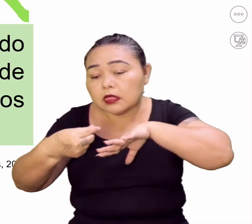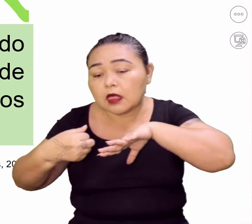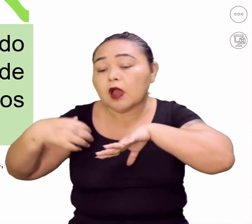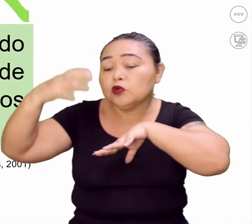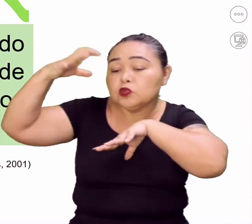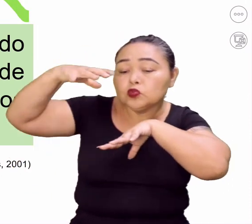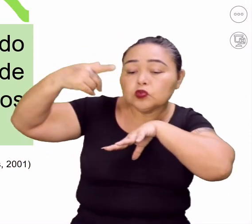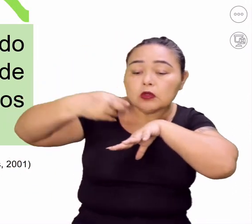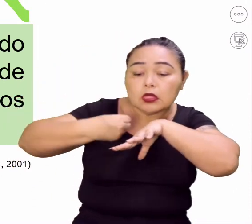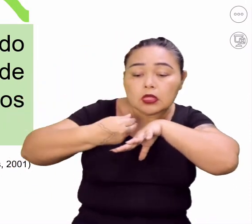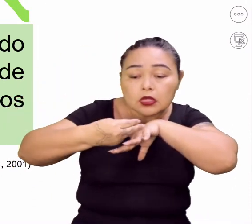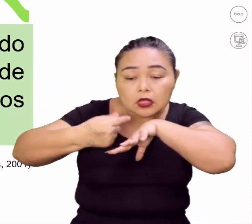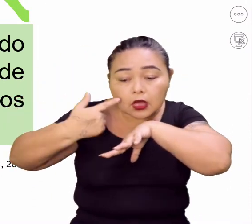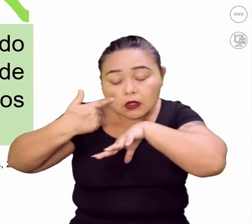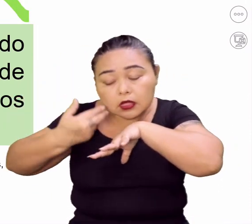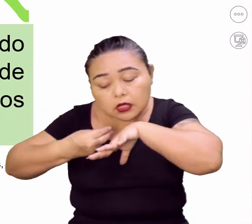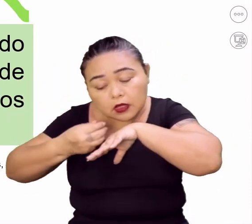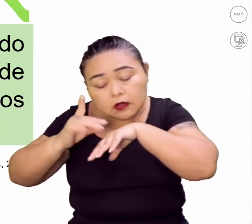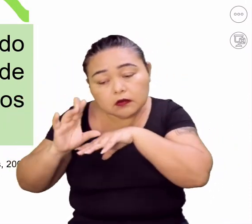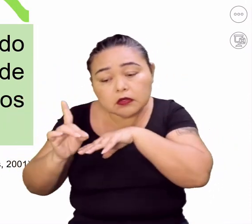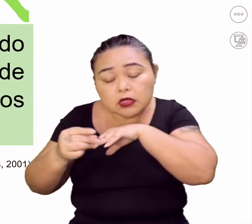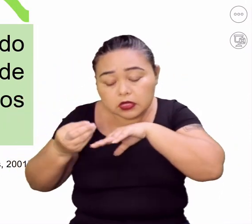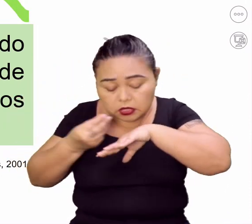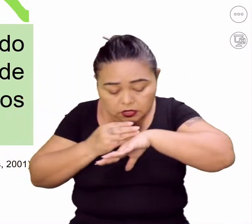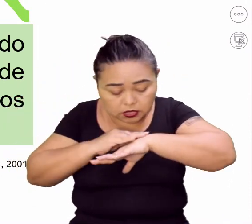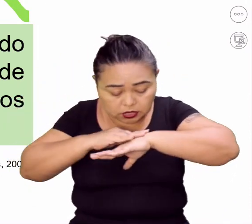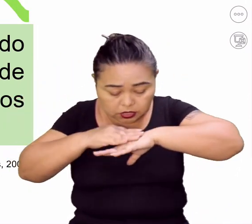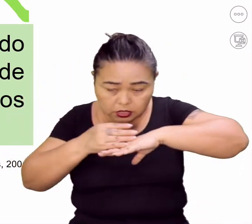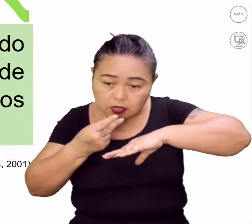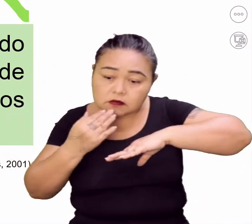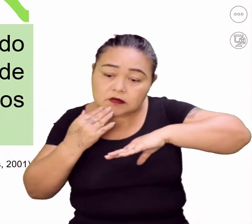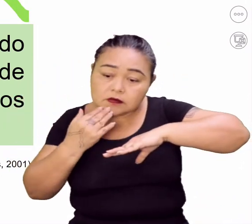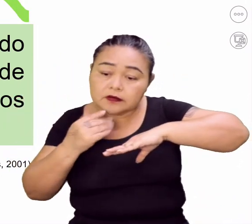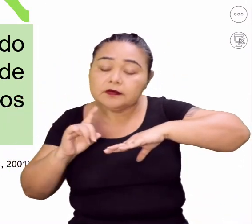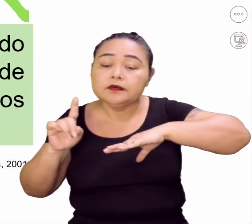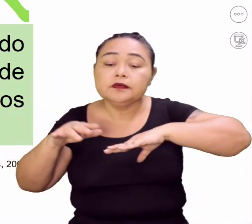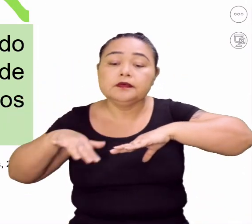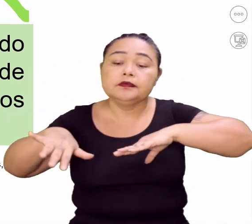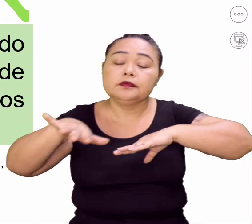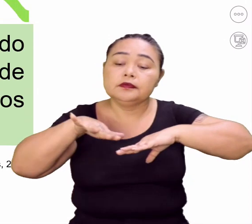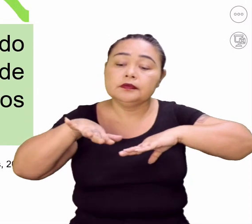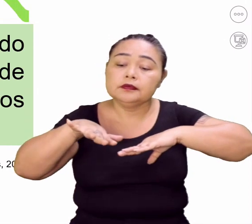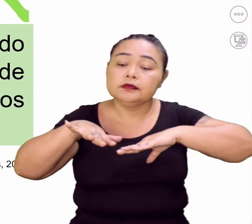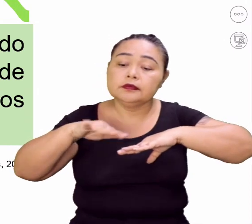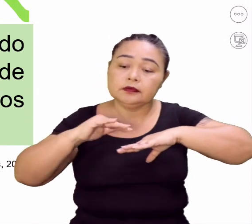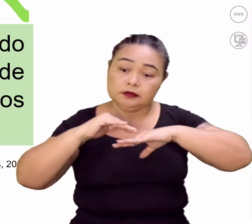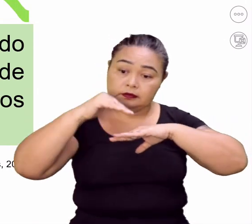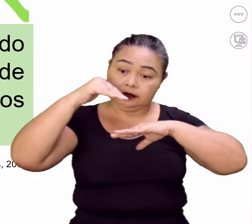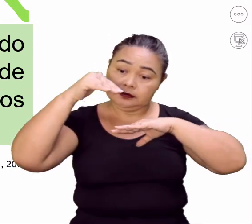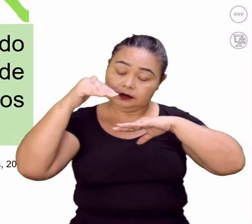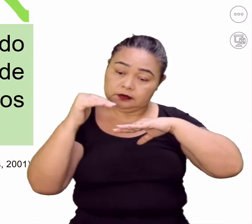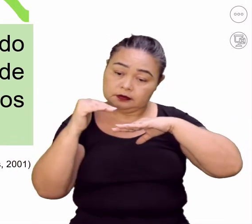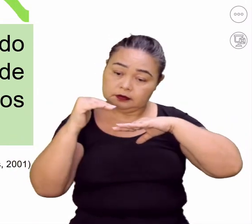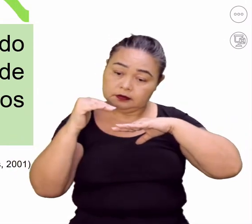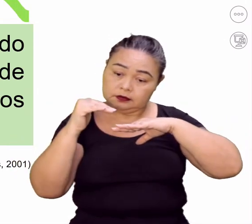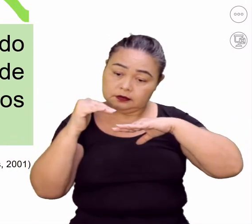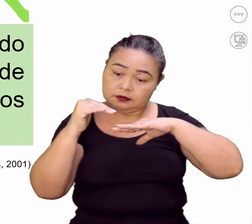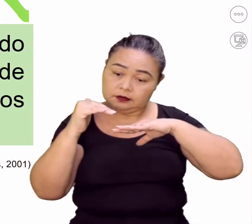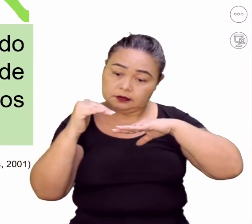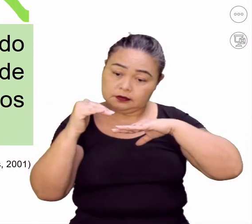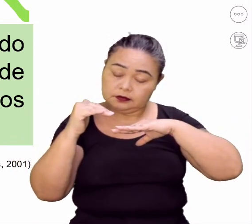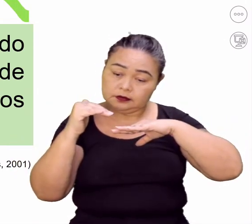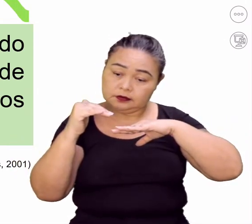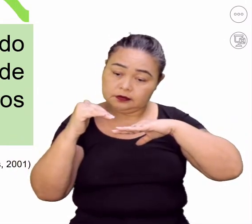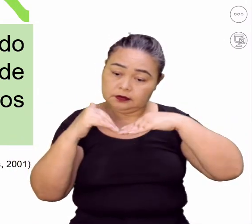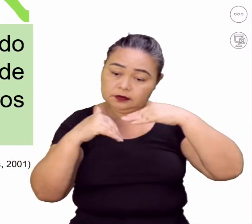desgastando. Então, a própria dinâmica acaba desgastando essa área. Por isso que a gente fala que essas áreas mais altas acabam predominando